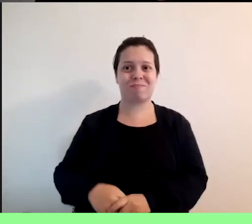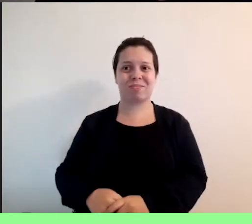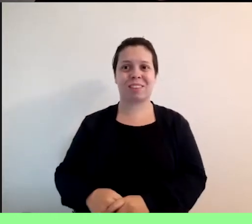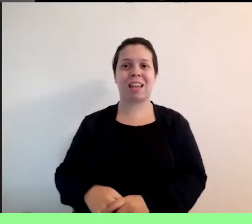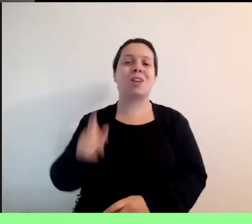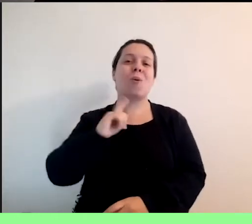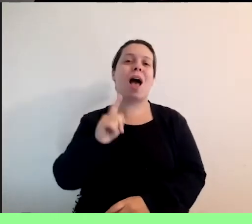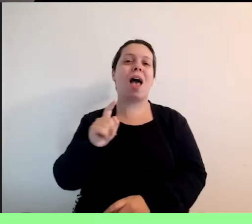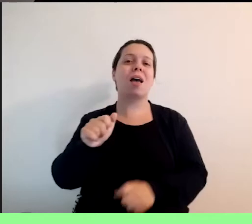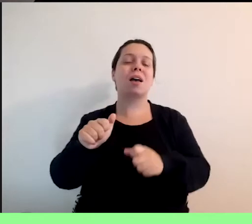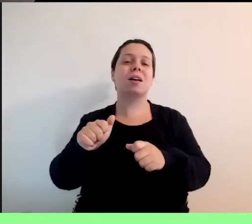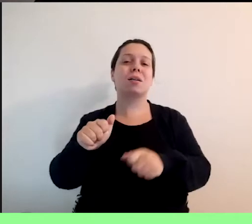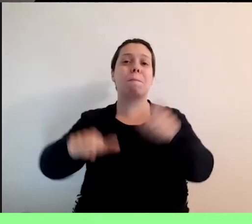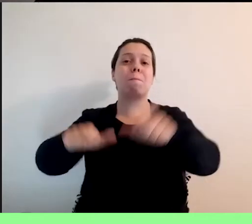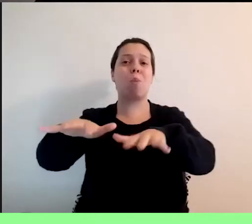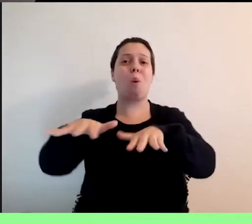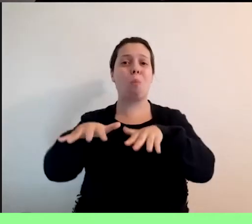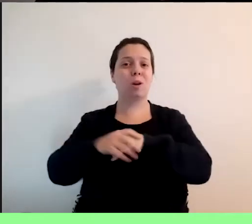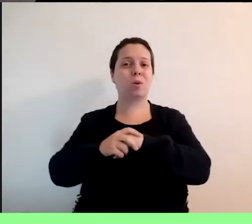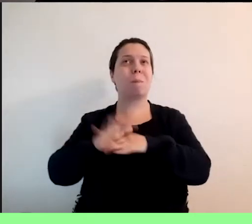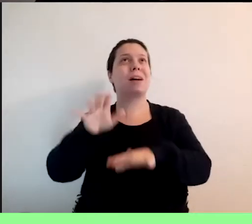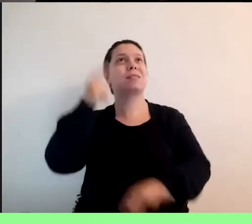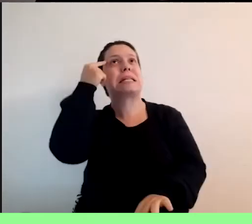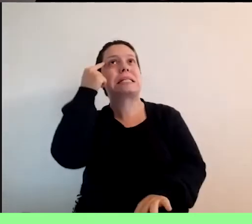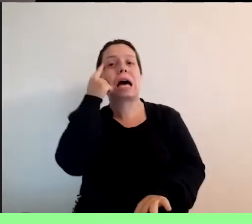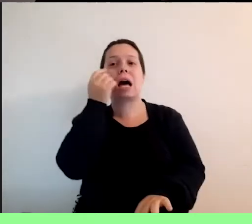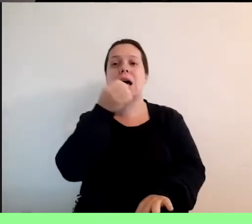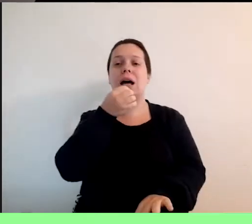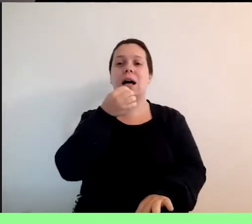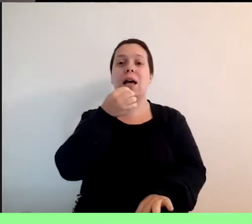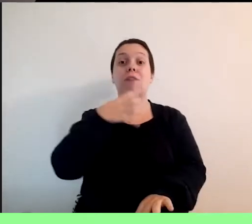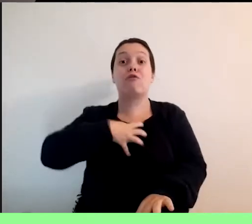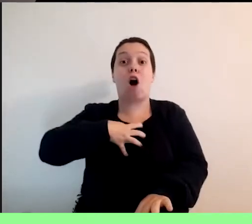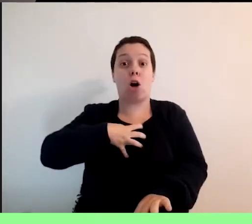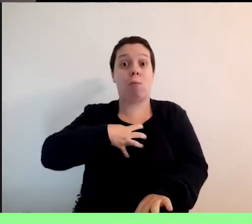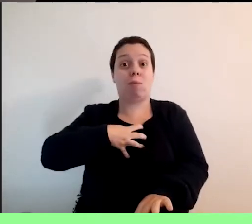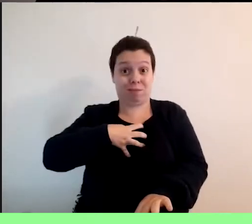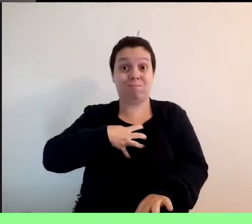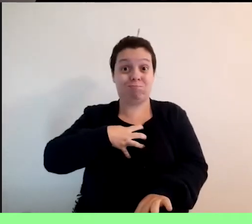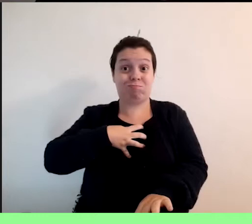que pensem em tantas formas de usabilidade, em tantas formas de você